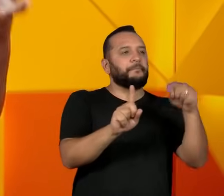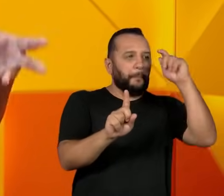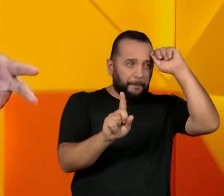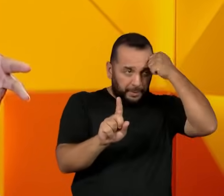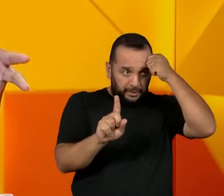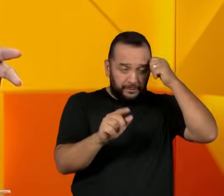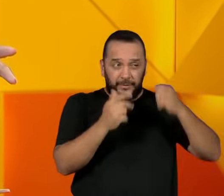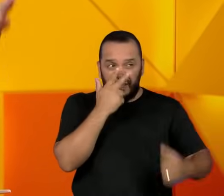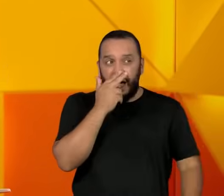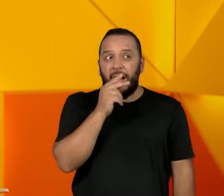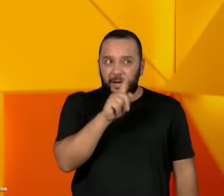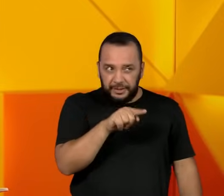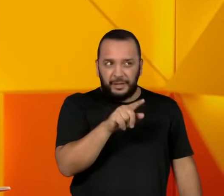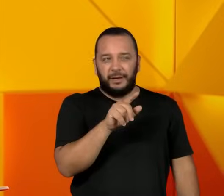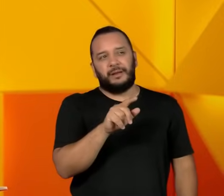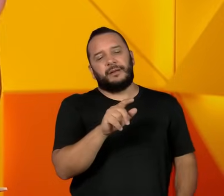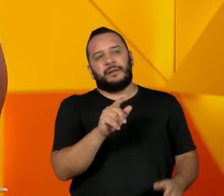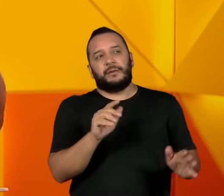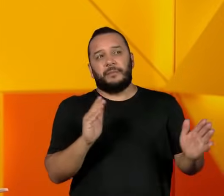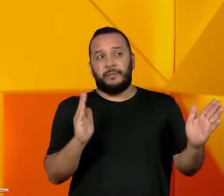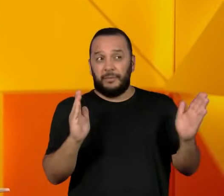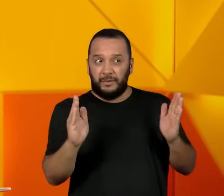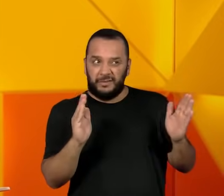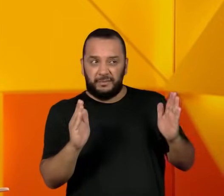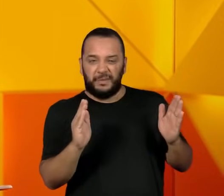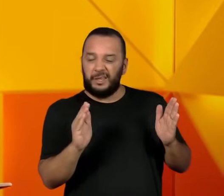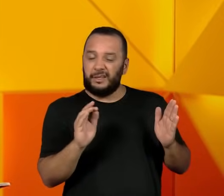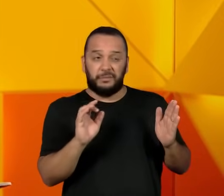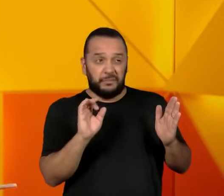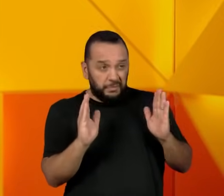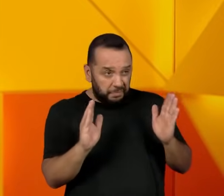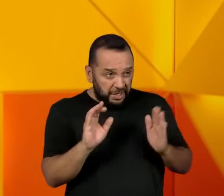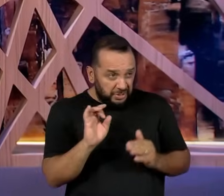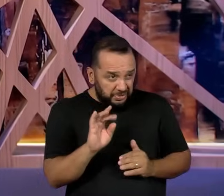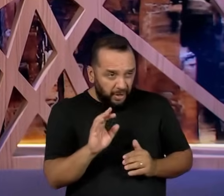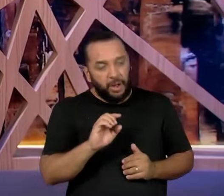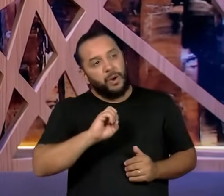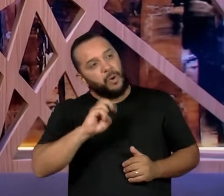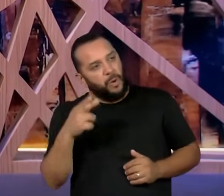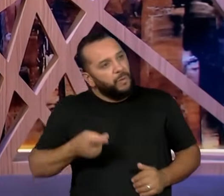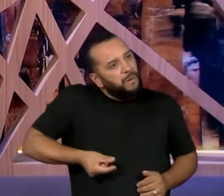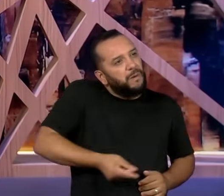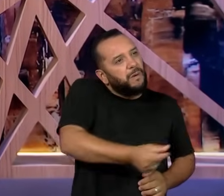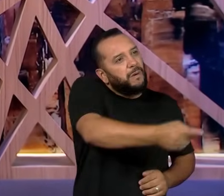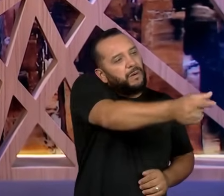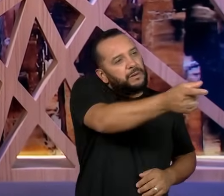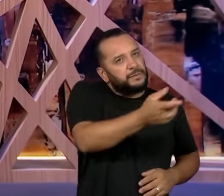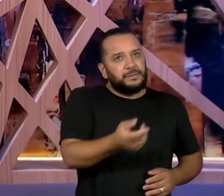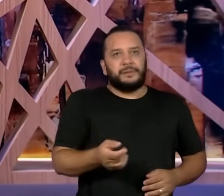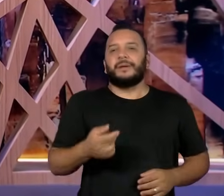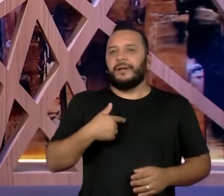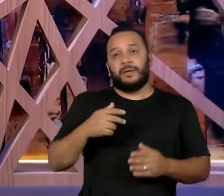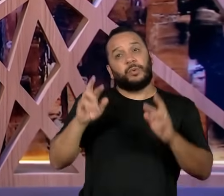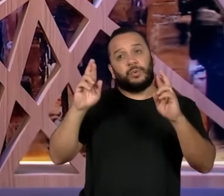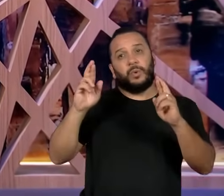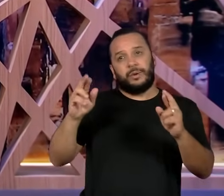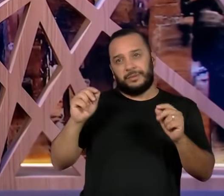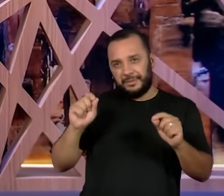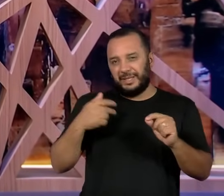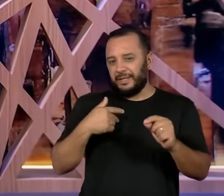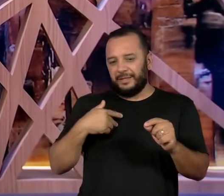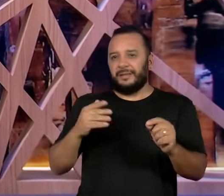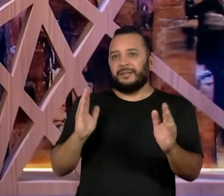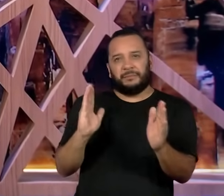nós estamos vivendo um movimento passageiro ou um movimento sem volta? Eu torço para que seja duradouro.